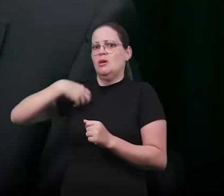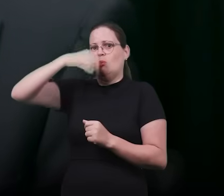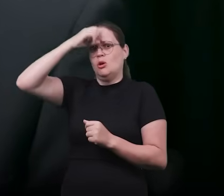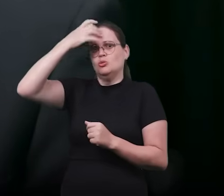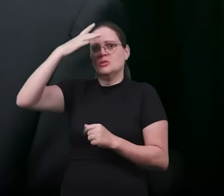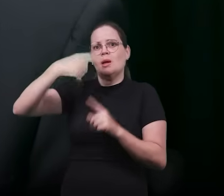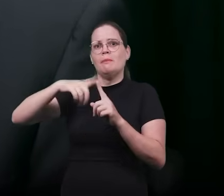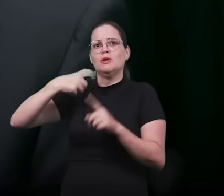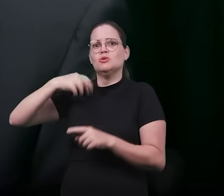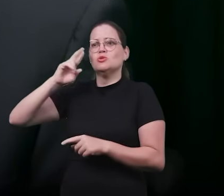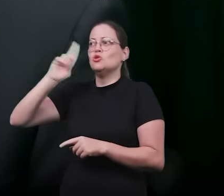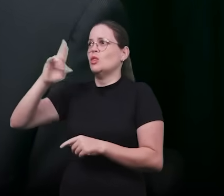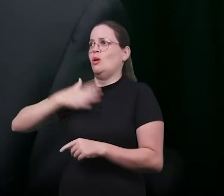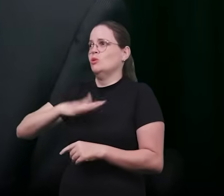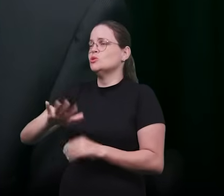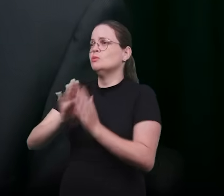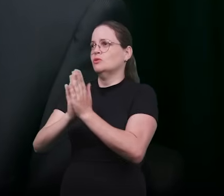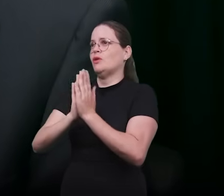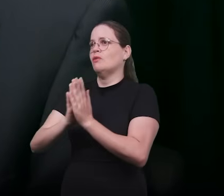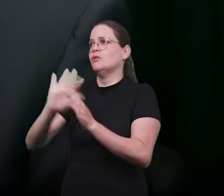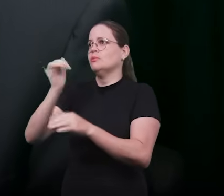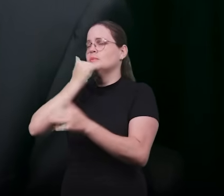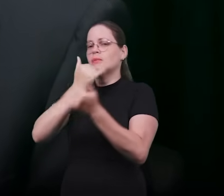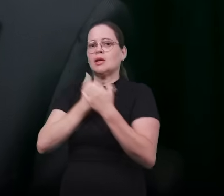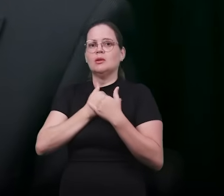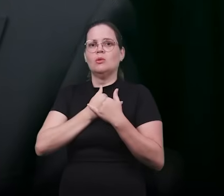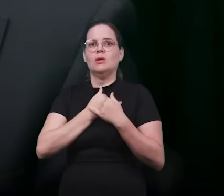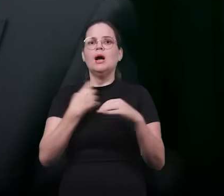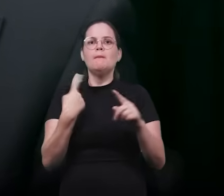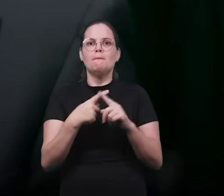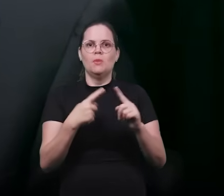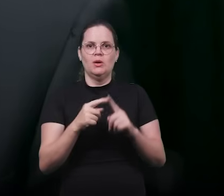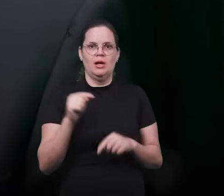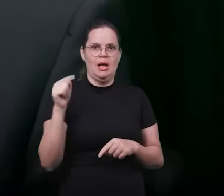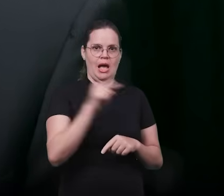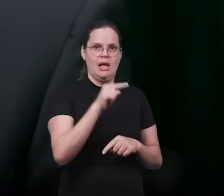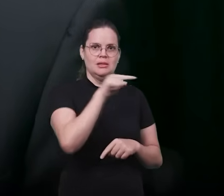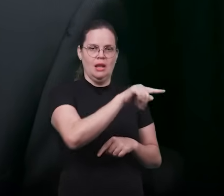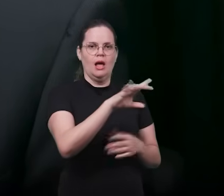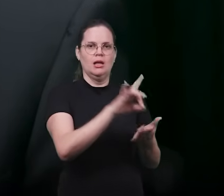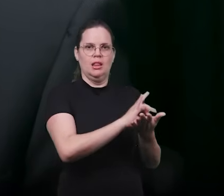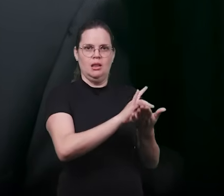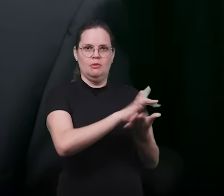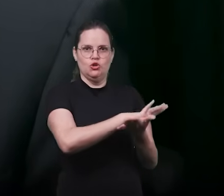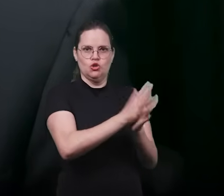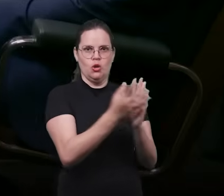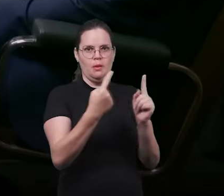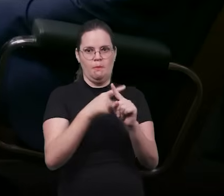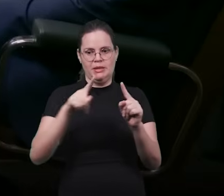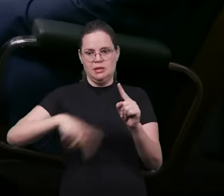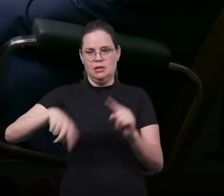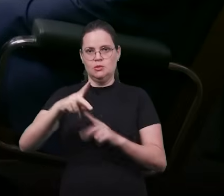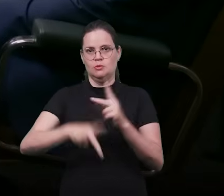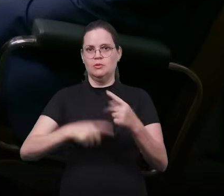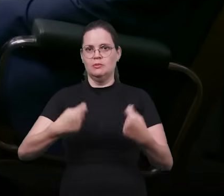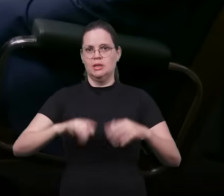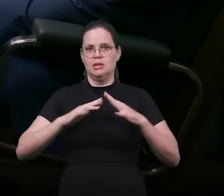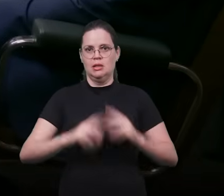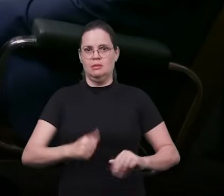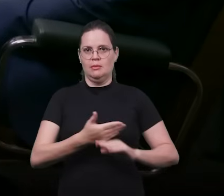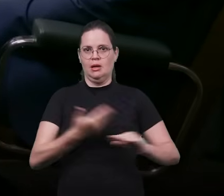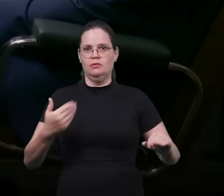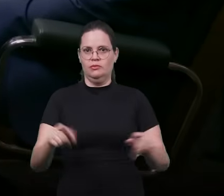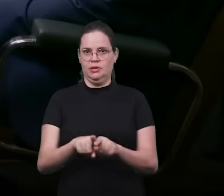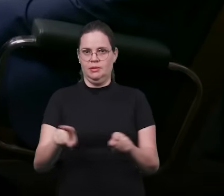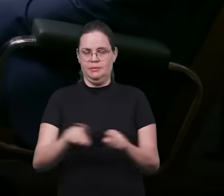eles combatem os midianitas, vem um juízo sobre os midianitas, mas depois eles santificam a vida deles. Muito bom, muito bem.